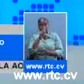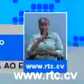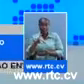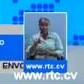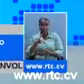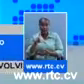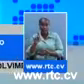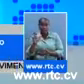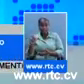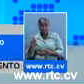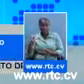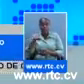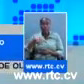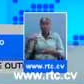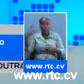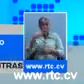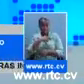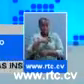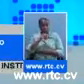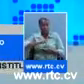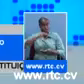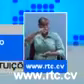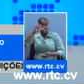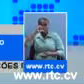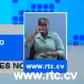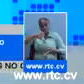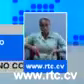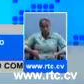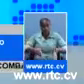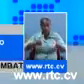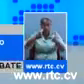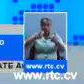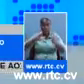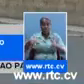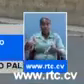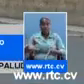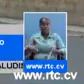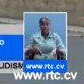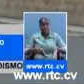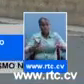crítica devido ao grande acúmulo de água nas valas da Avenida Cidade de Lisboa.